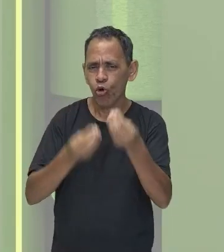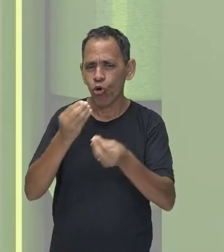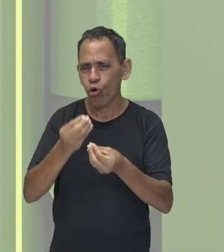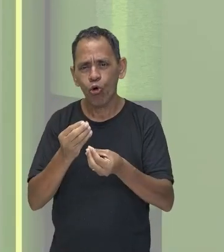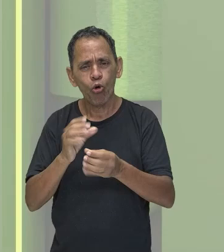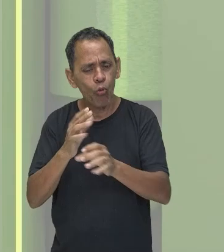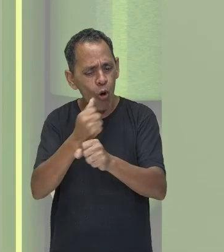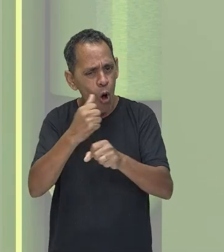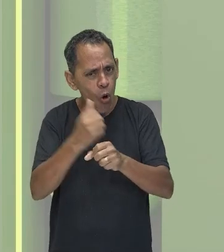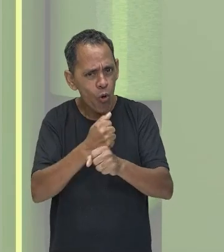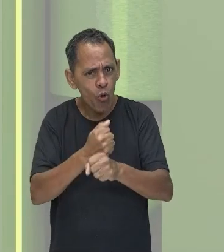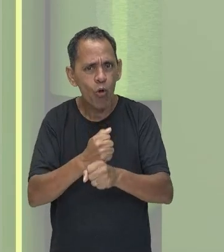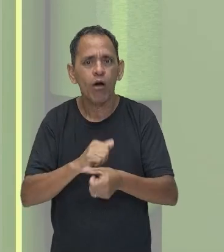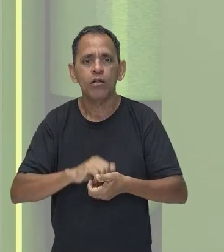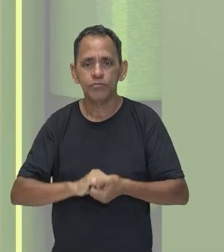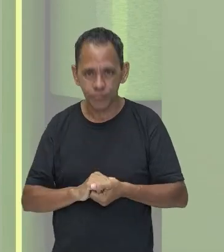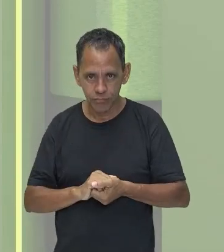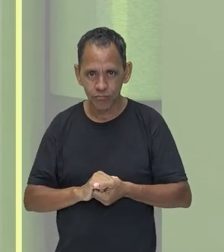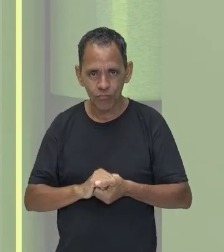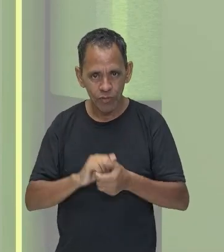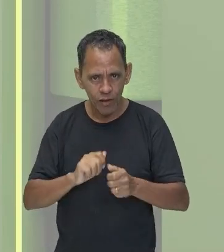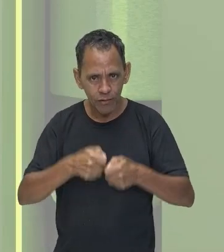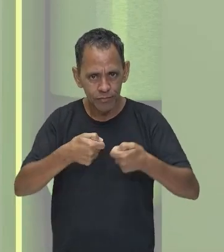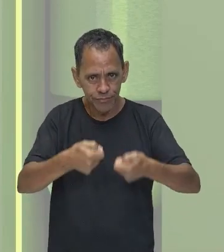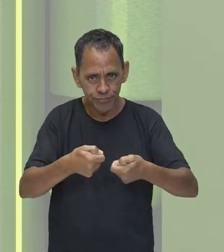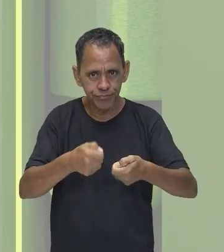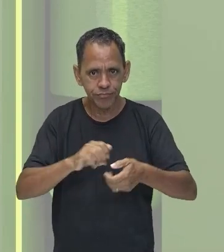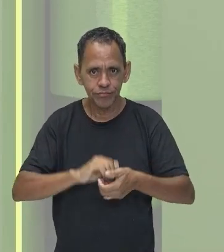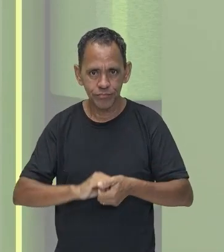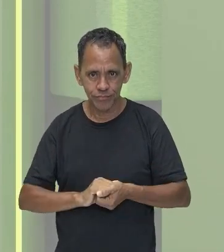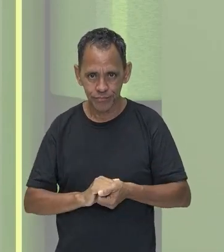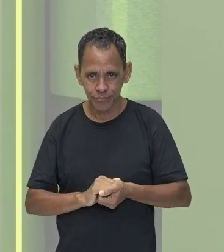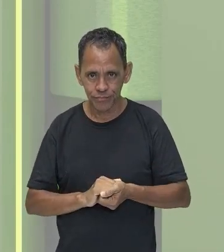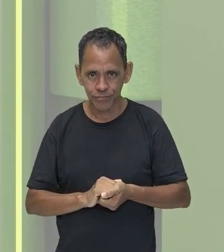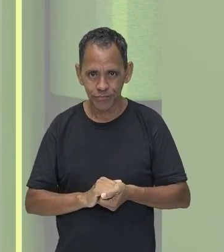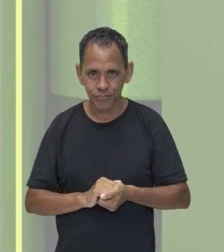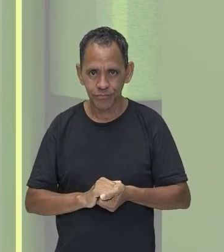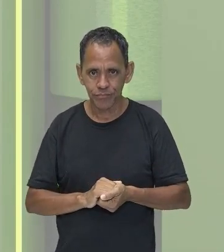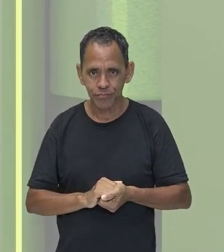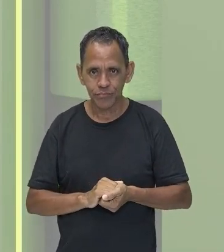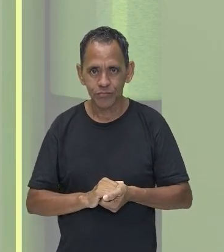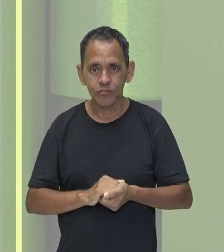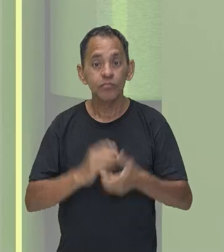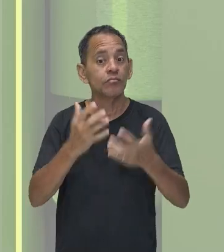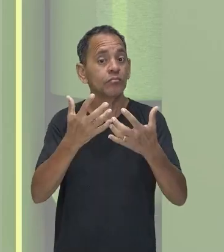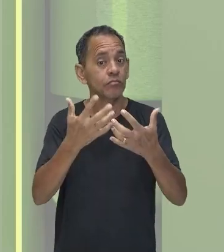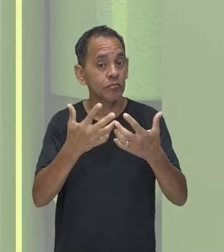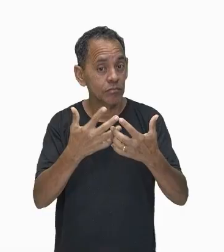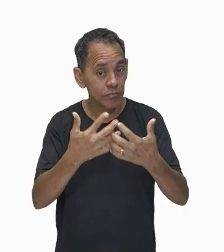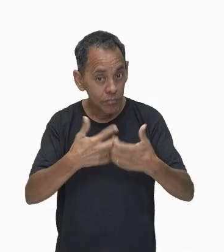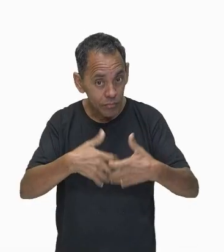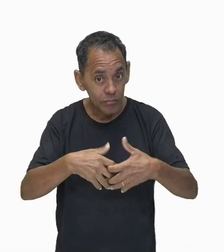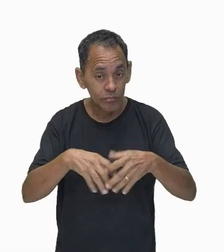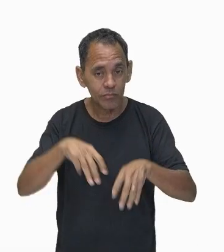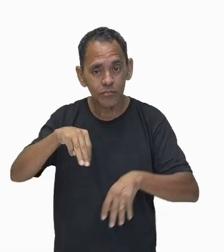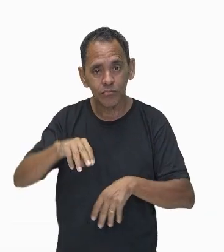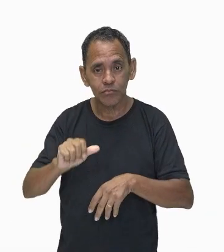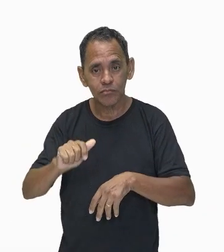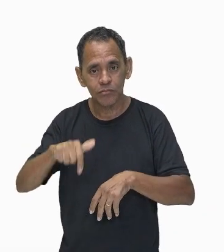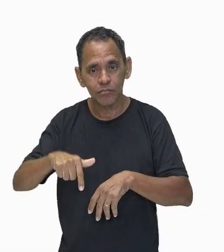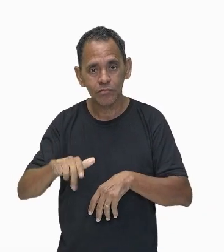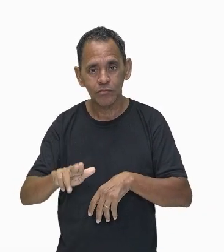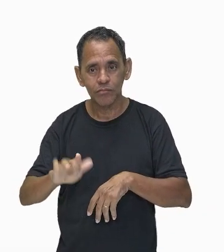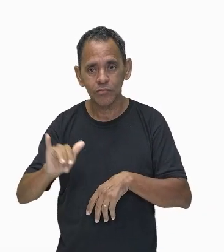potência de uma determinada máquina. Então vamos começar falando primeiro sobre o conceito de trabalho, o que